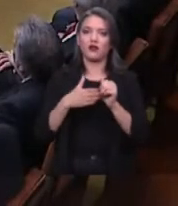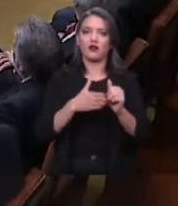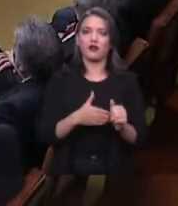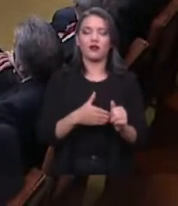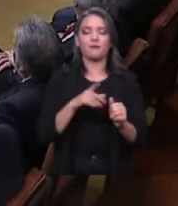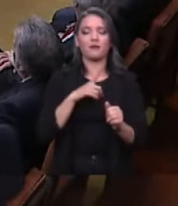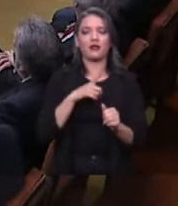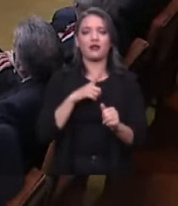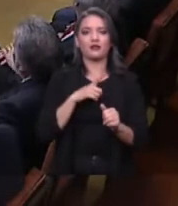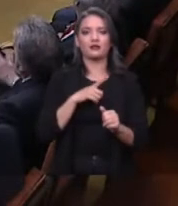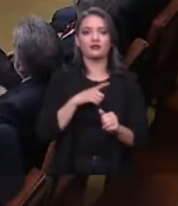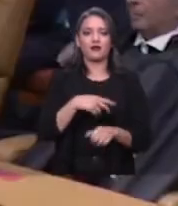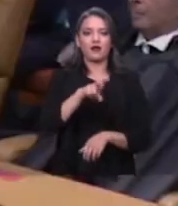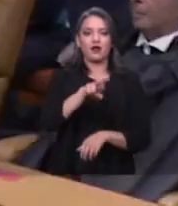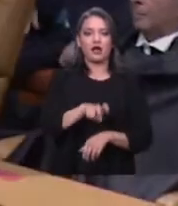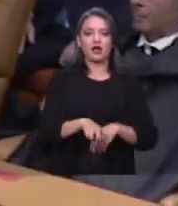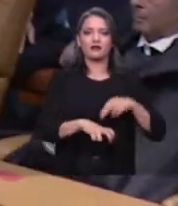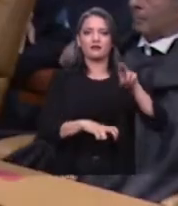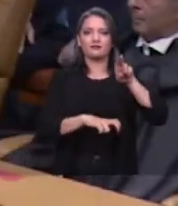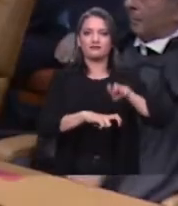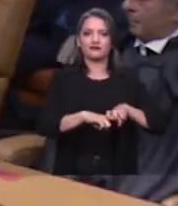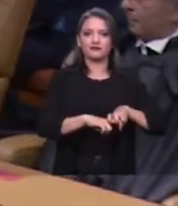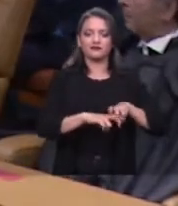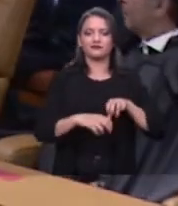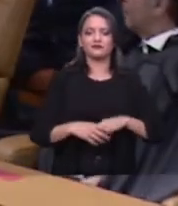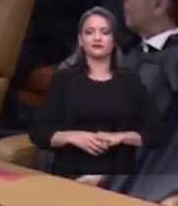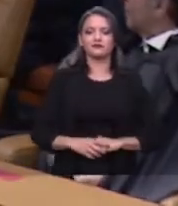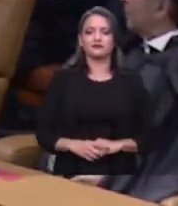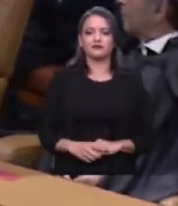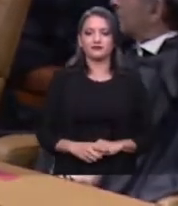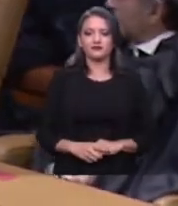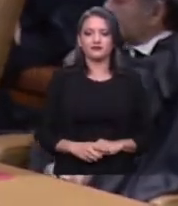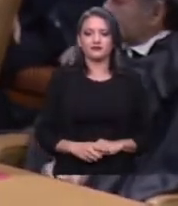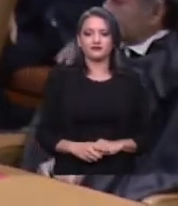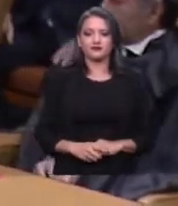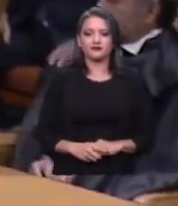ocupar o seu lugar na bancada